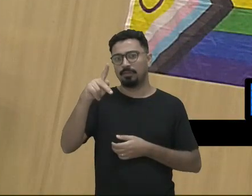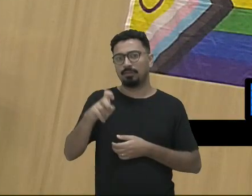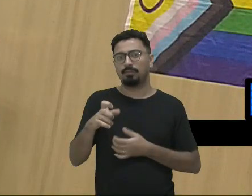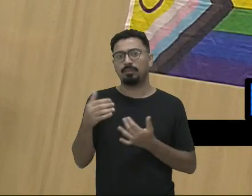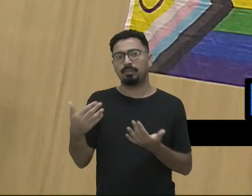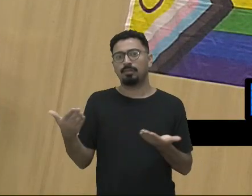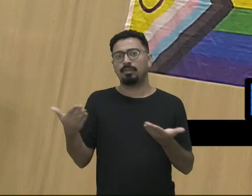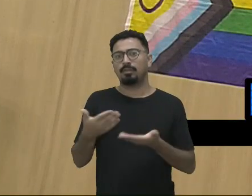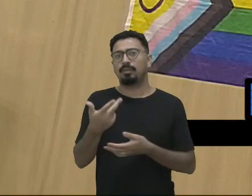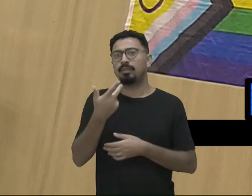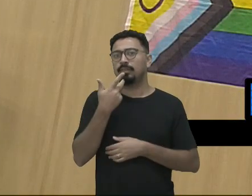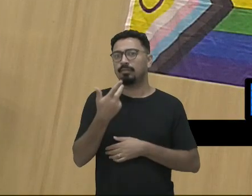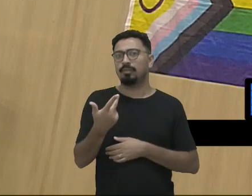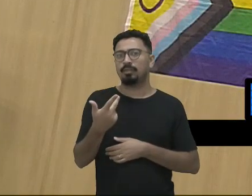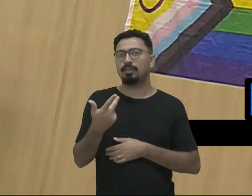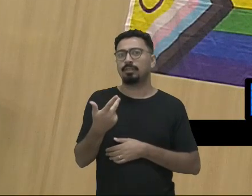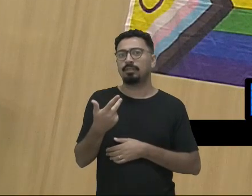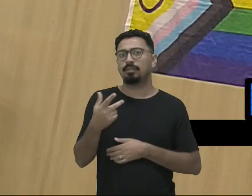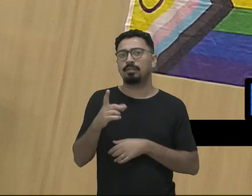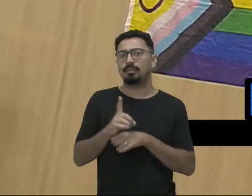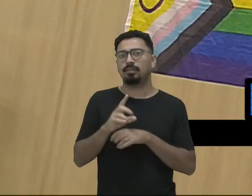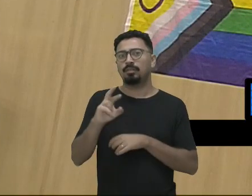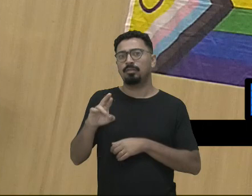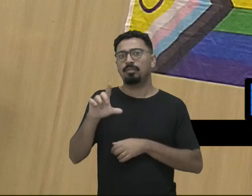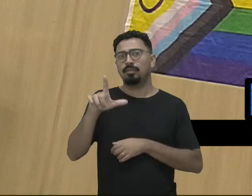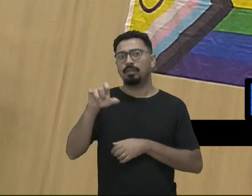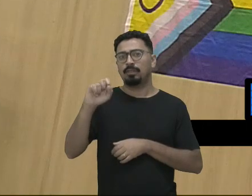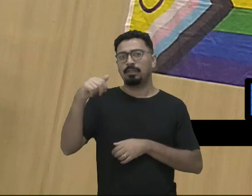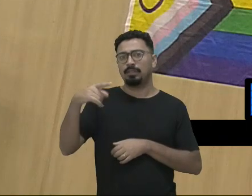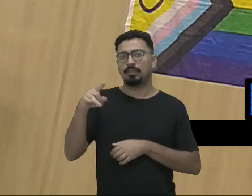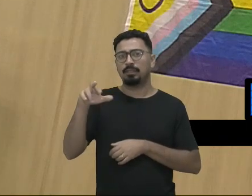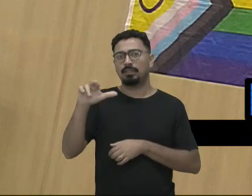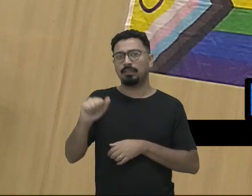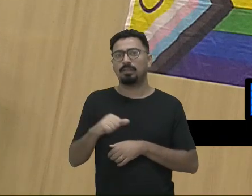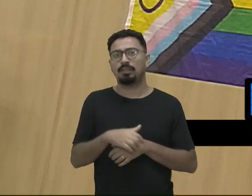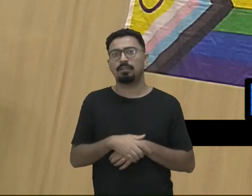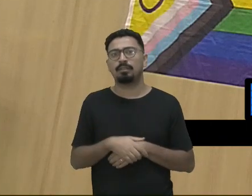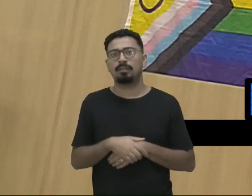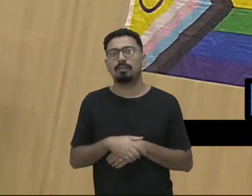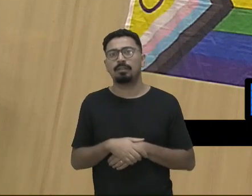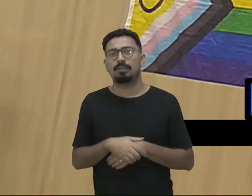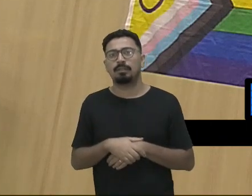considerações finais. A palavra para a doutora Lisandra.